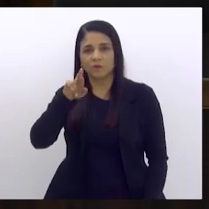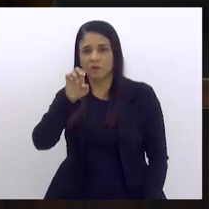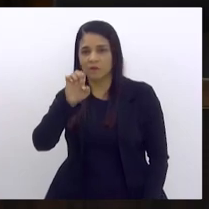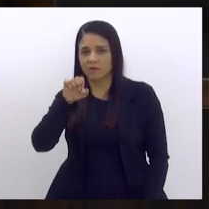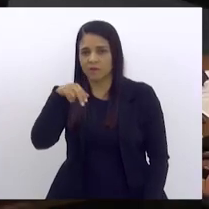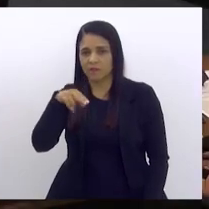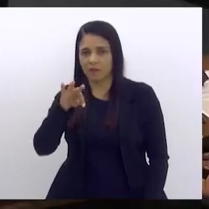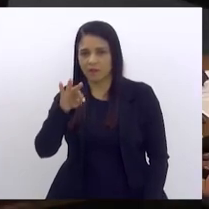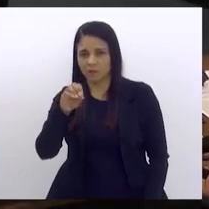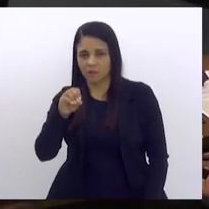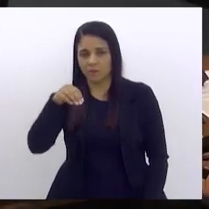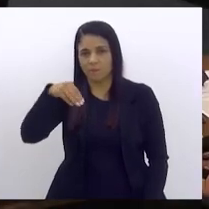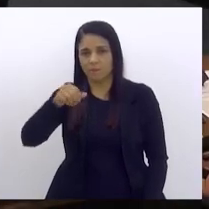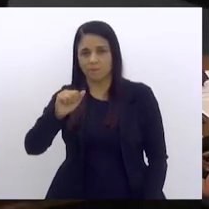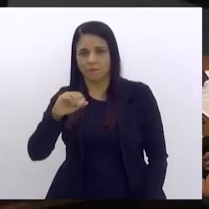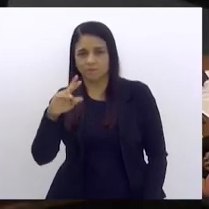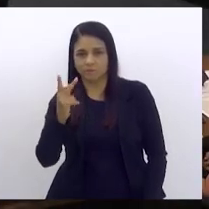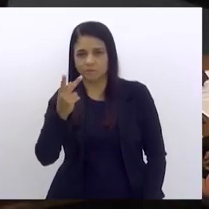Machado.